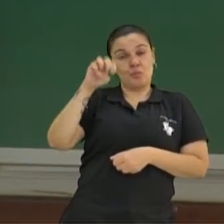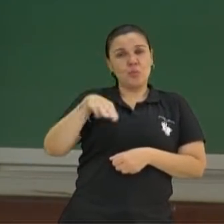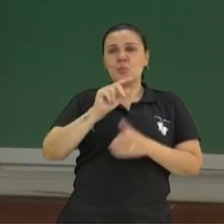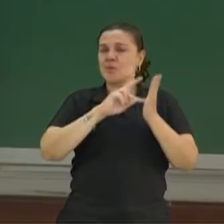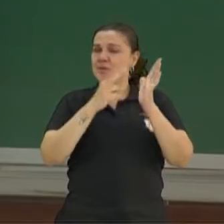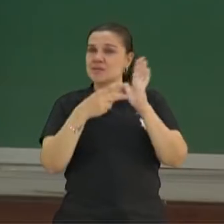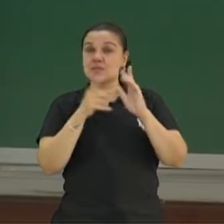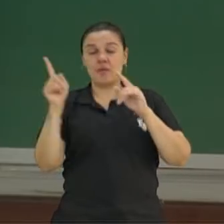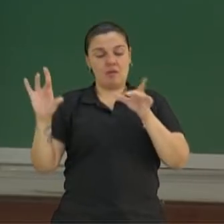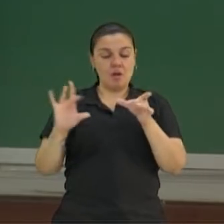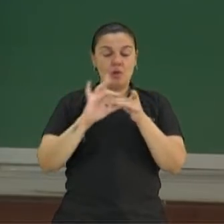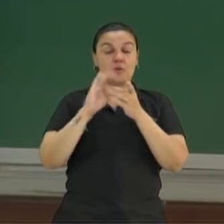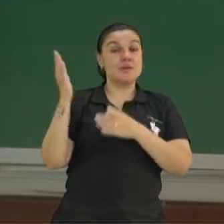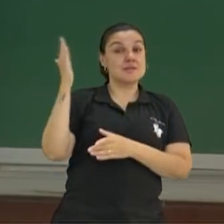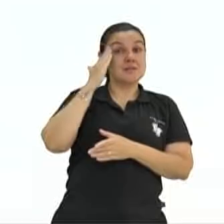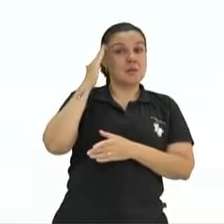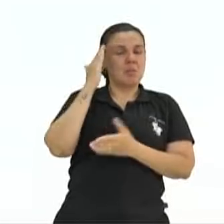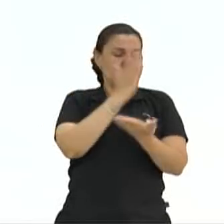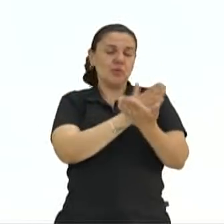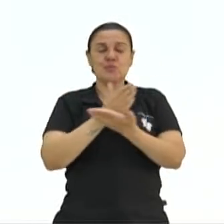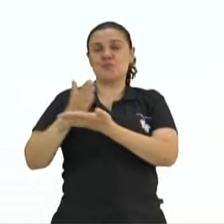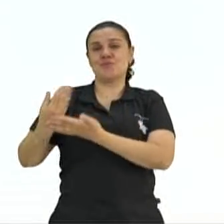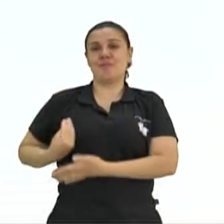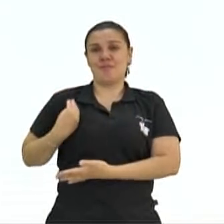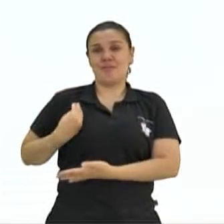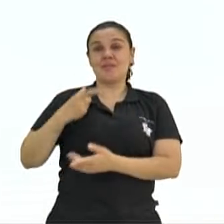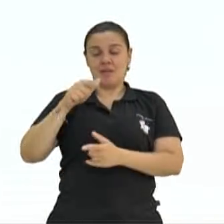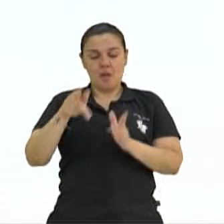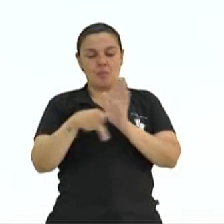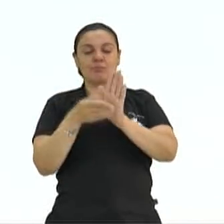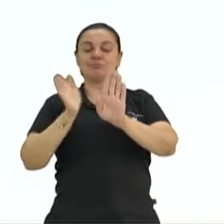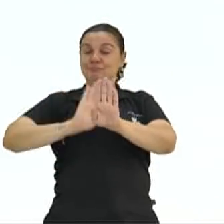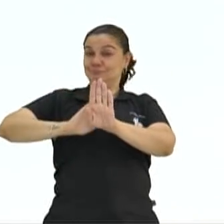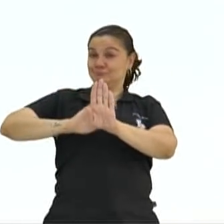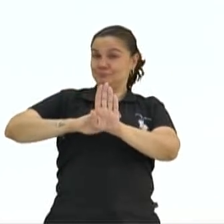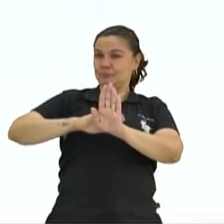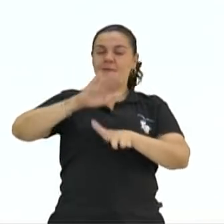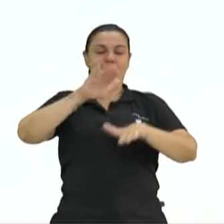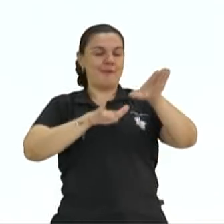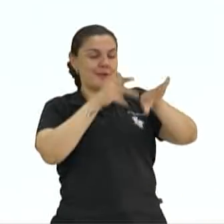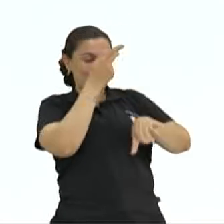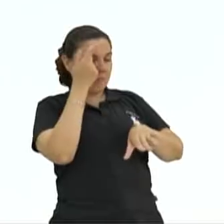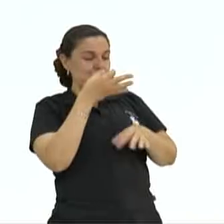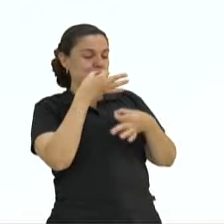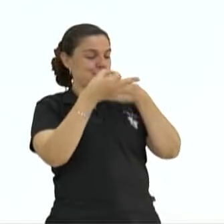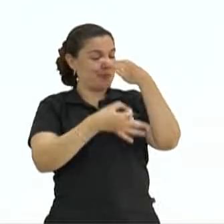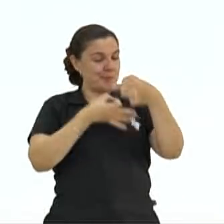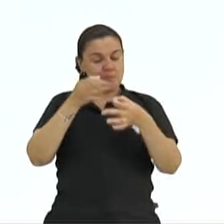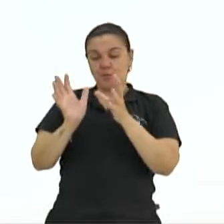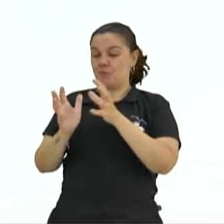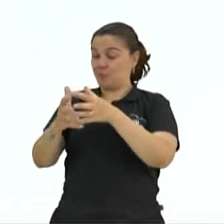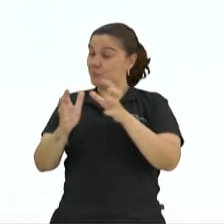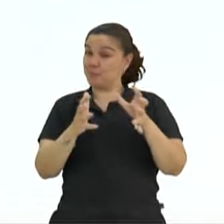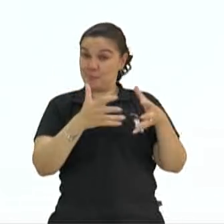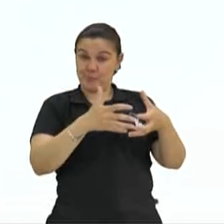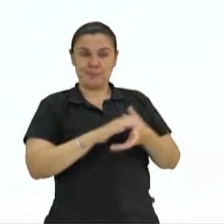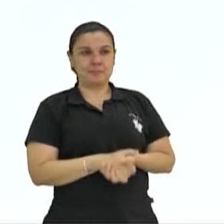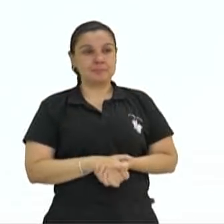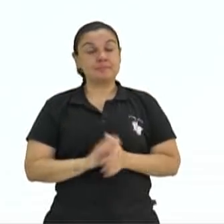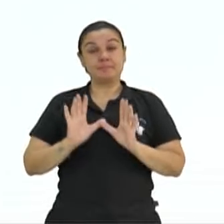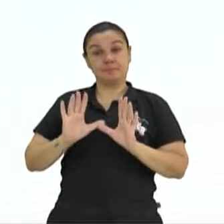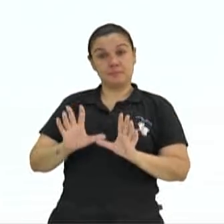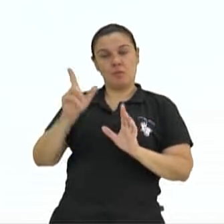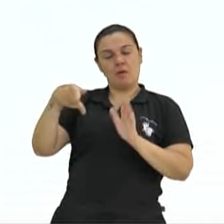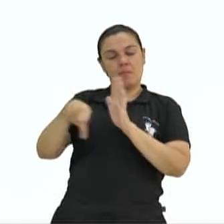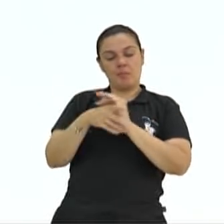comum é a união dos saberes do cotidiano. É subjetivo, varia de pessoa para pessoa, de grupo para grupo, além de